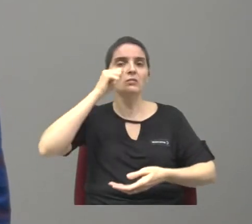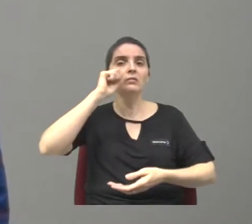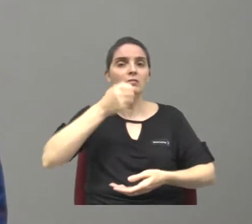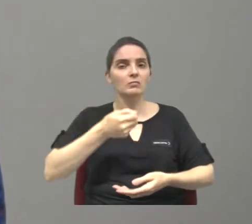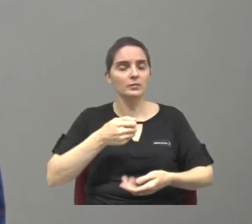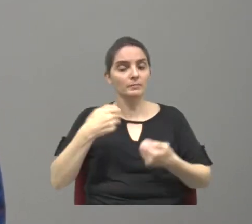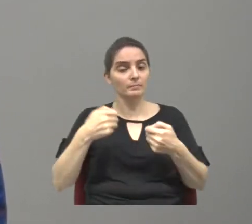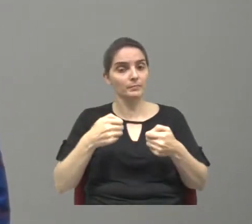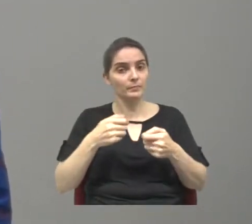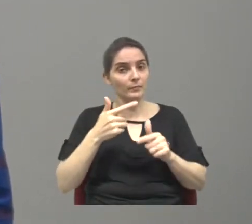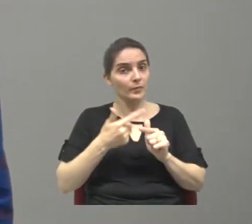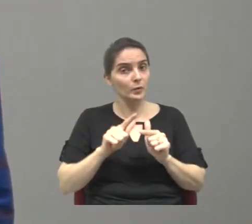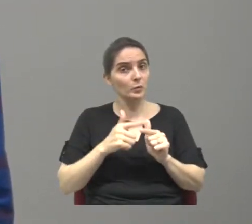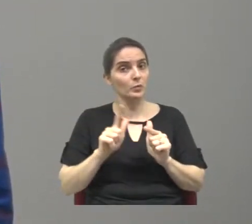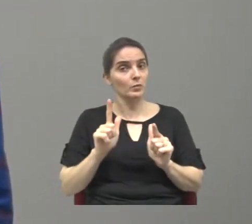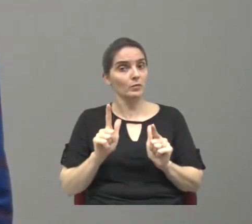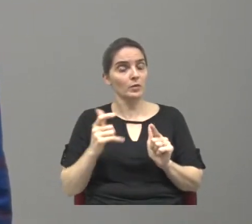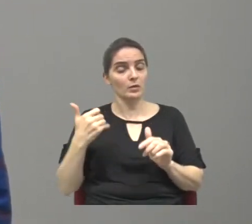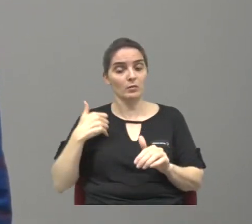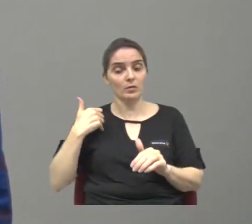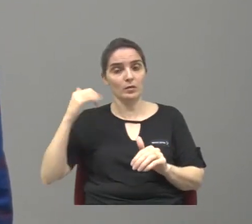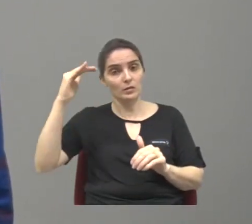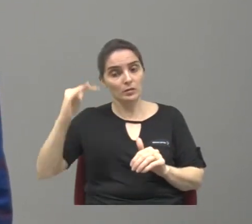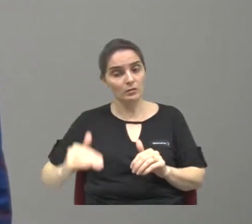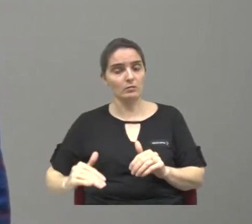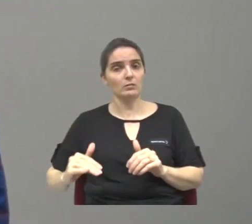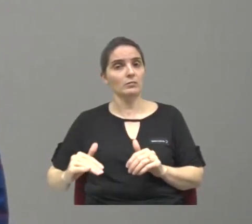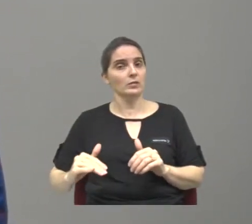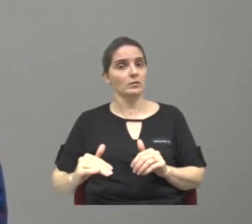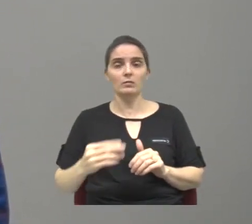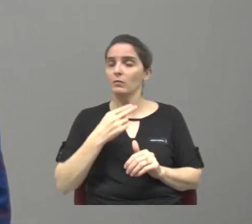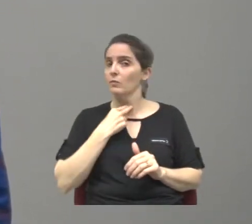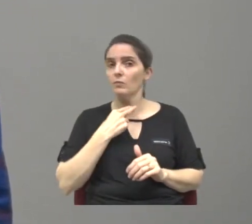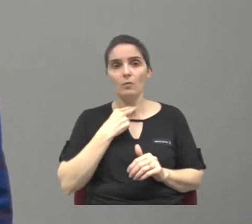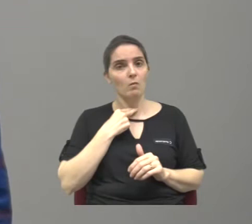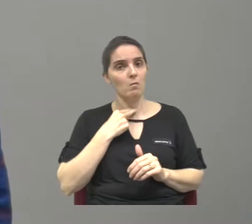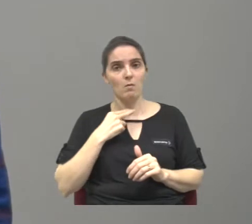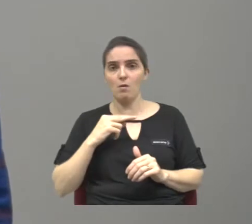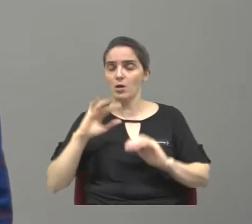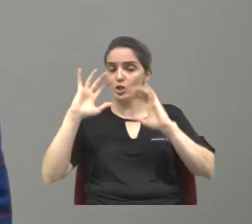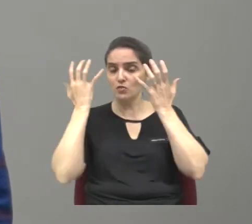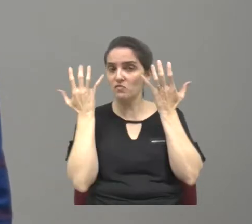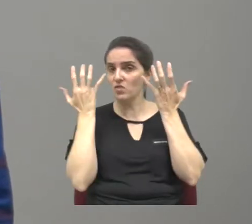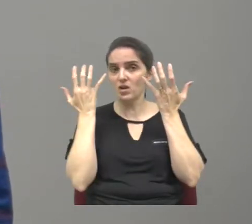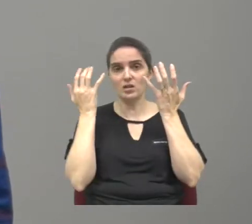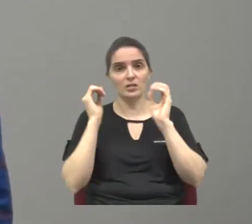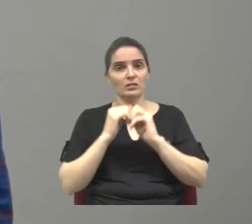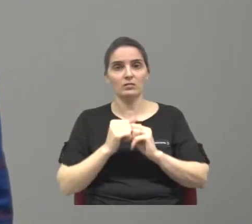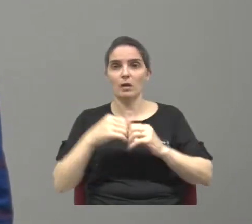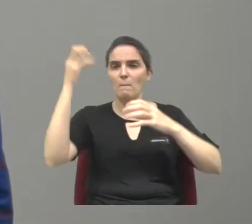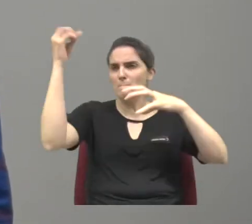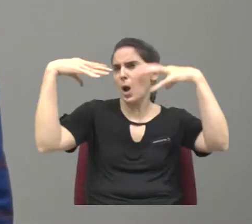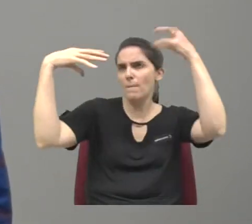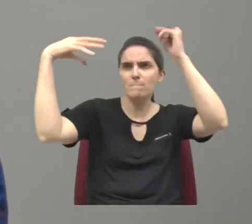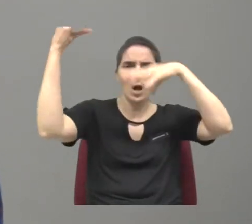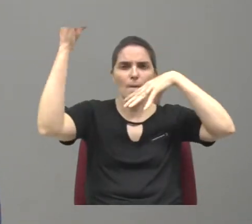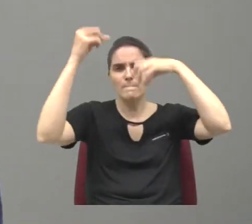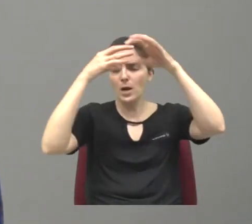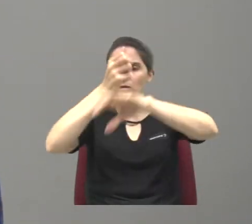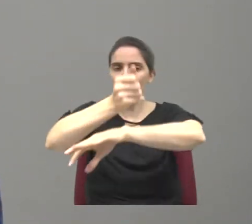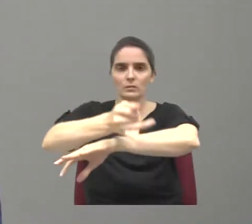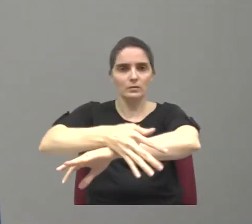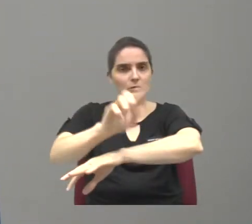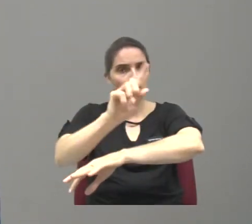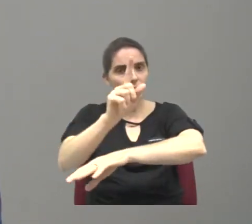menor é o problema, que o menor não deveria estar em festa, em baile, até de madrugada, porque no outro dia deveria estar na escola no